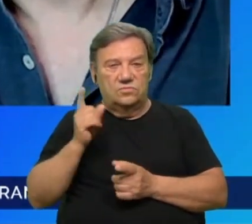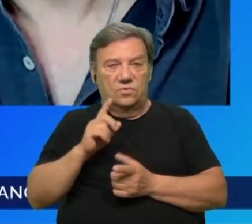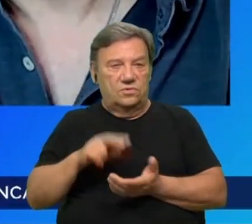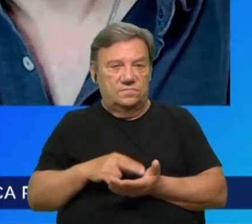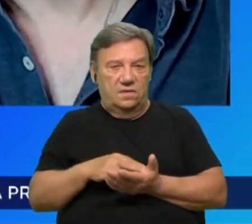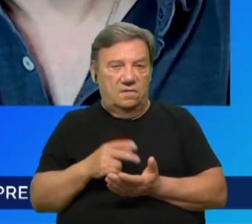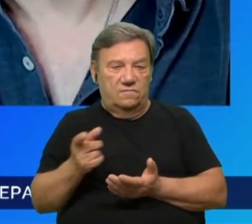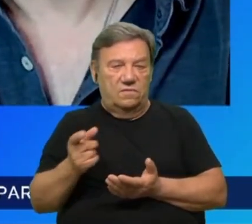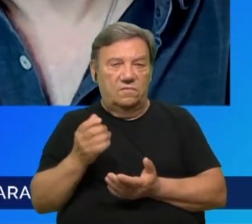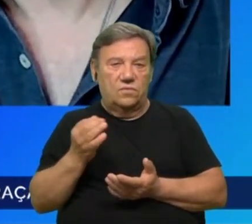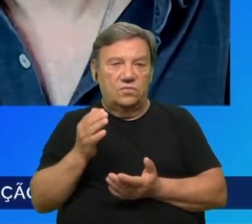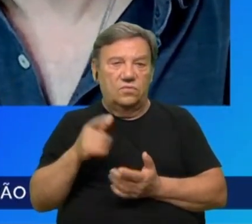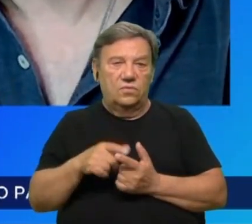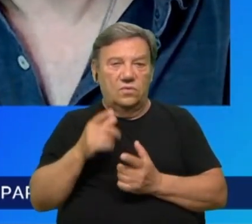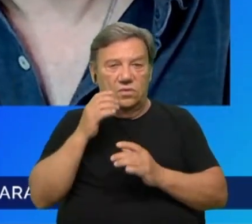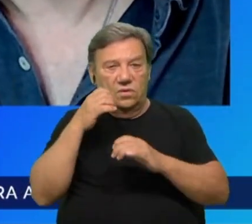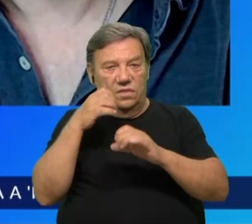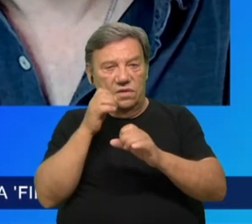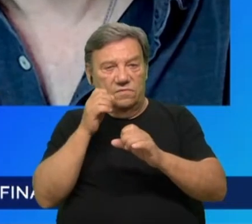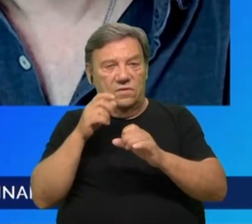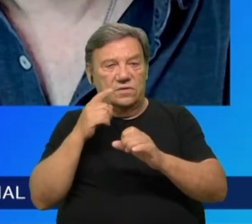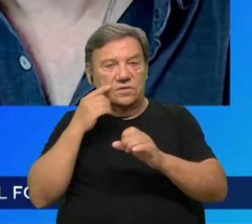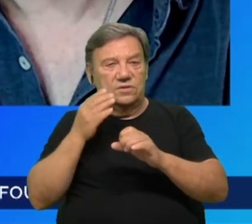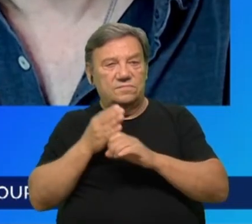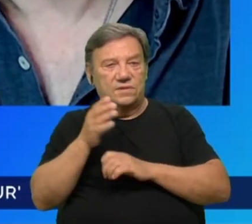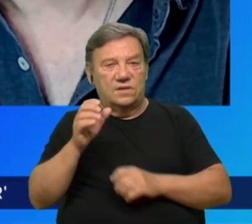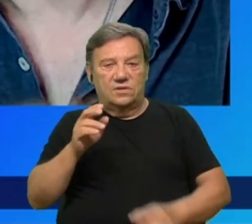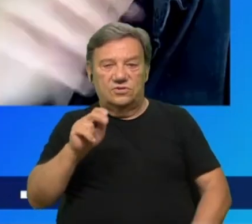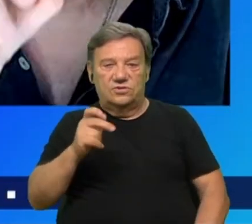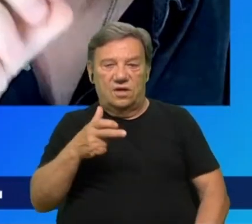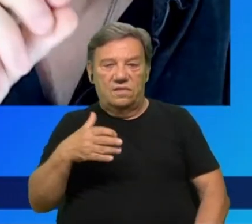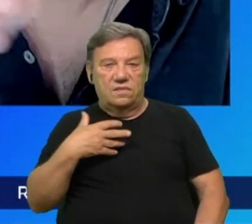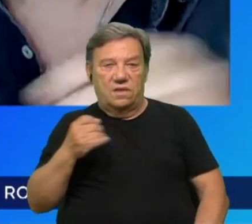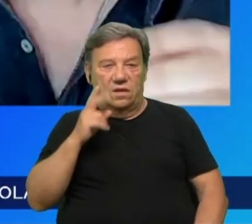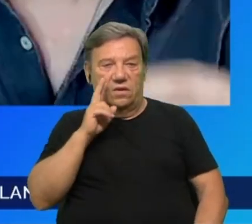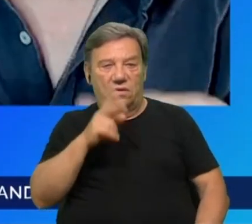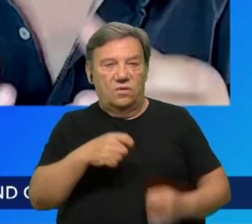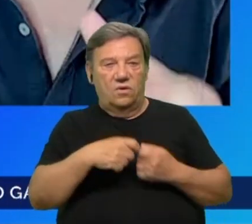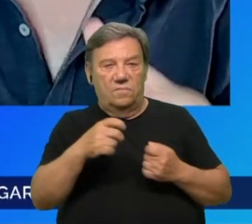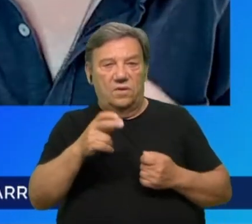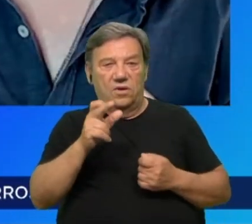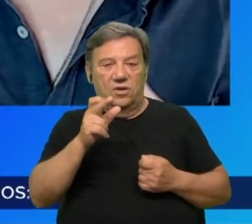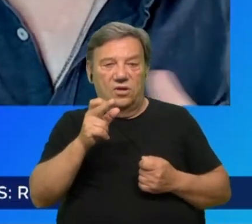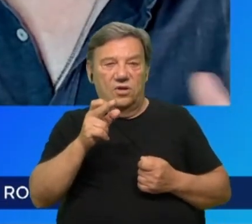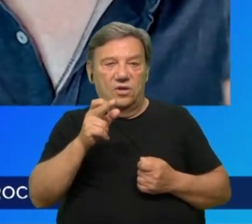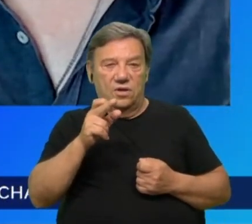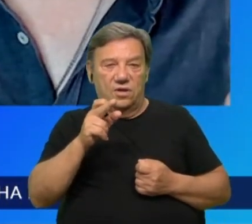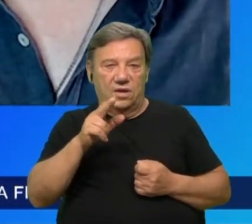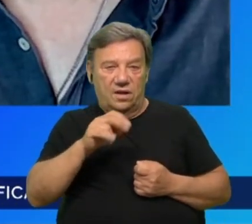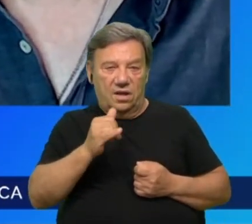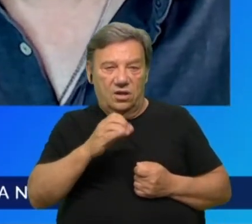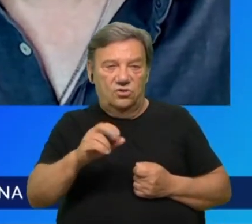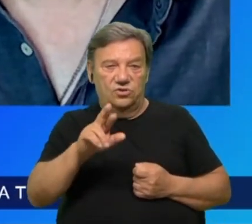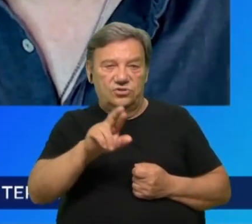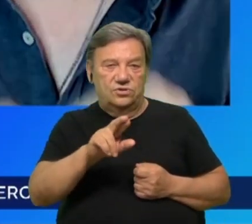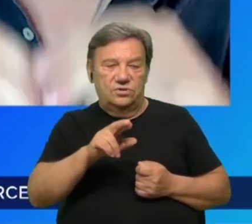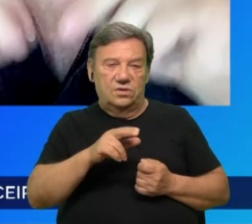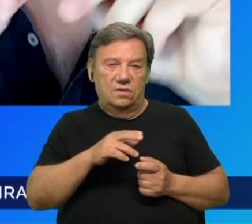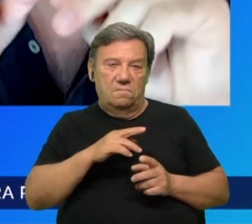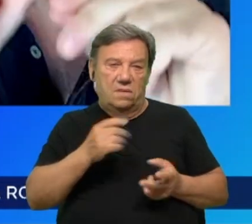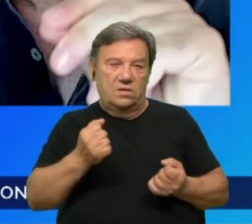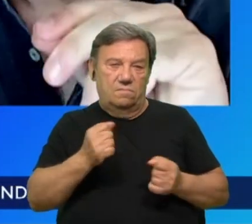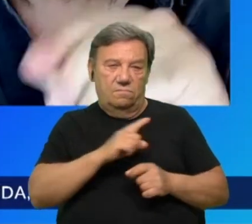espera. Foi quando o telescópio espacial Chandra, que olha o universo no comprimento do raio-x, o raio-x é a segunda energia mais poderosa do